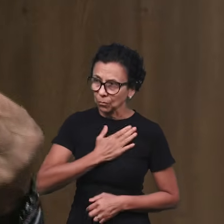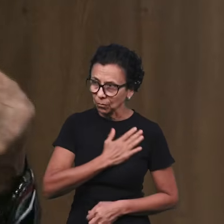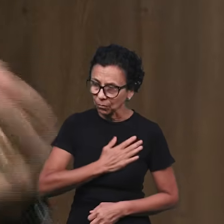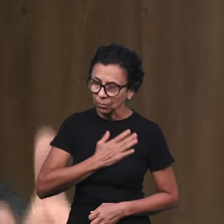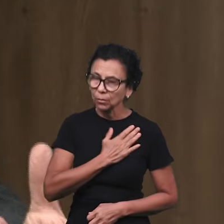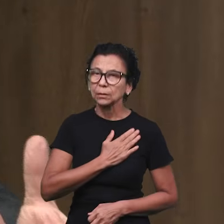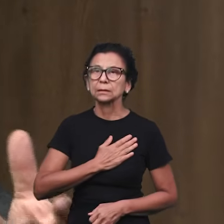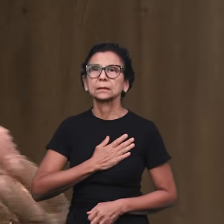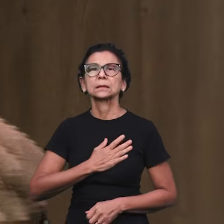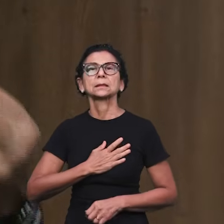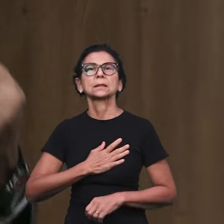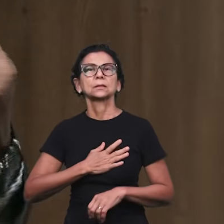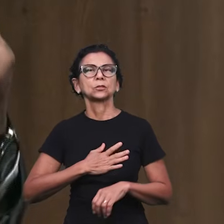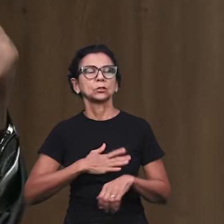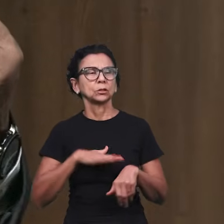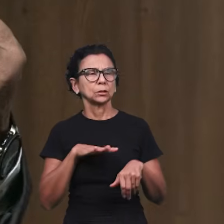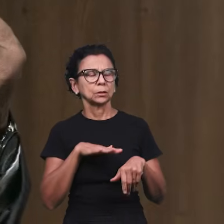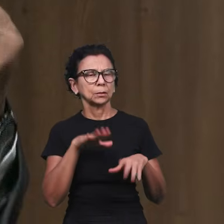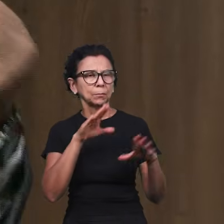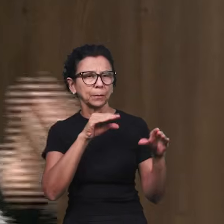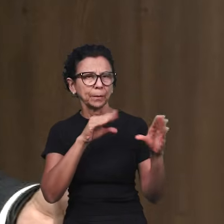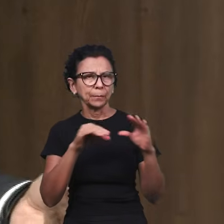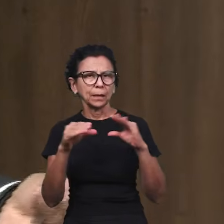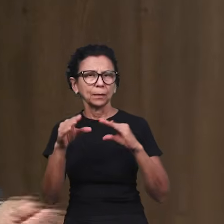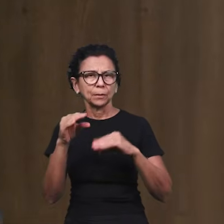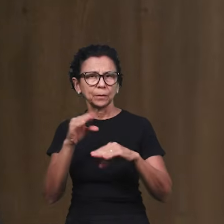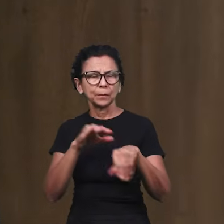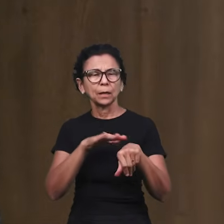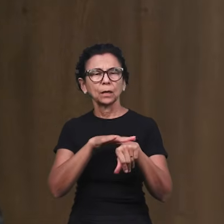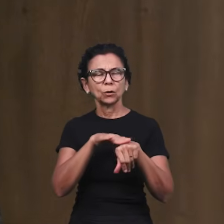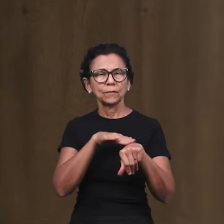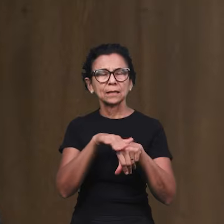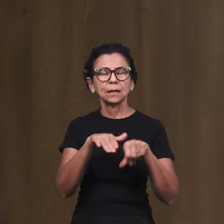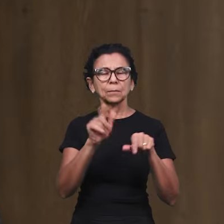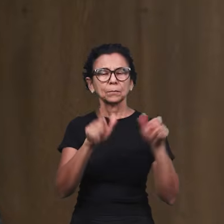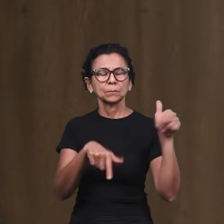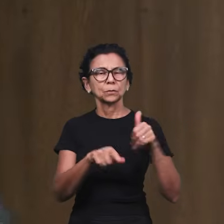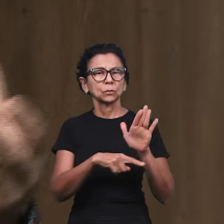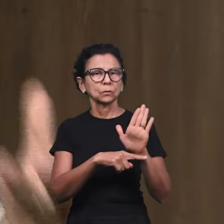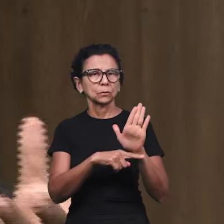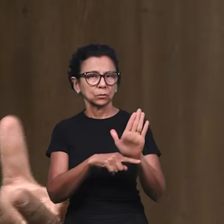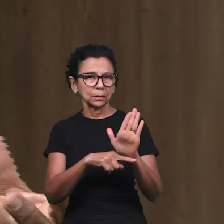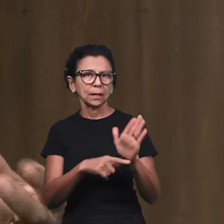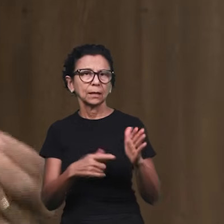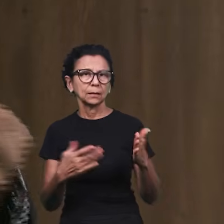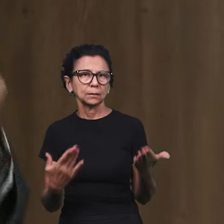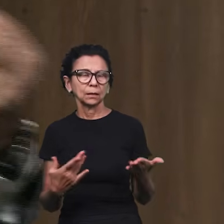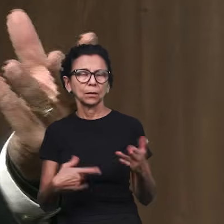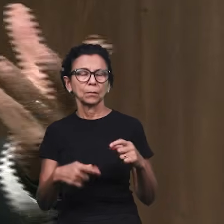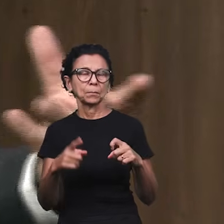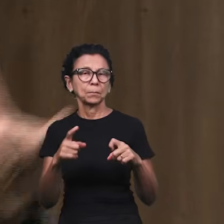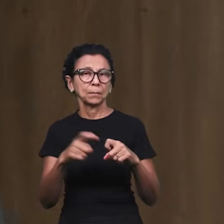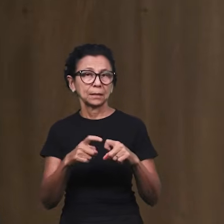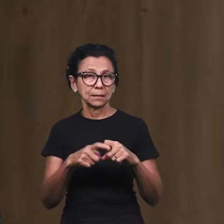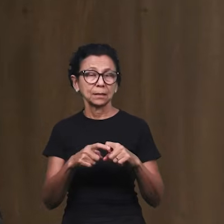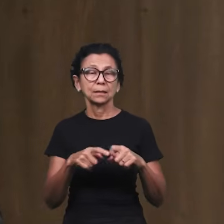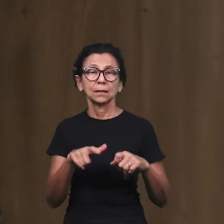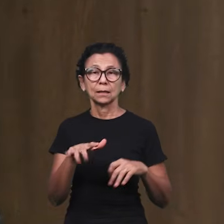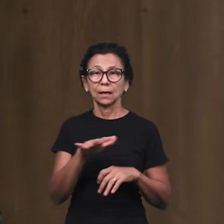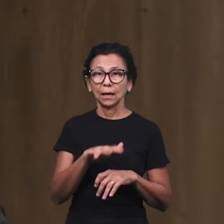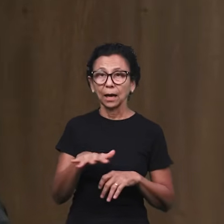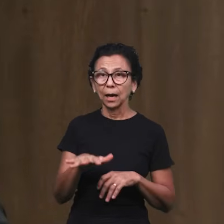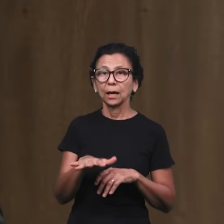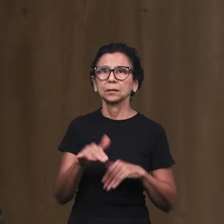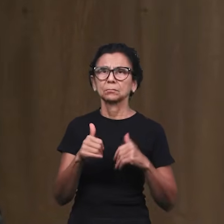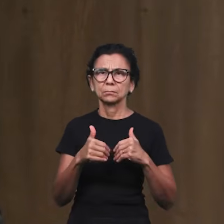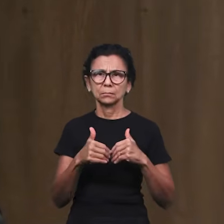de conversar, se você gosta de ajudar as pessoas, né, a medicina ela te dá uma abertura